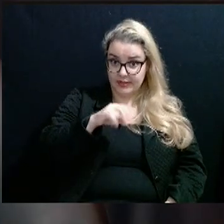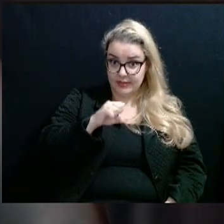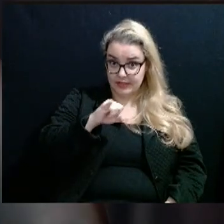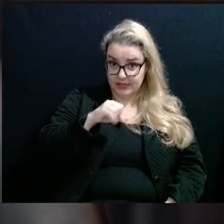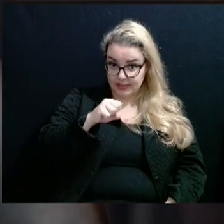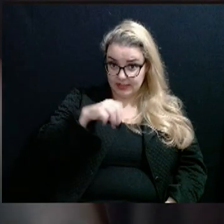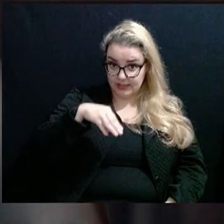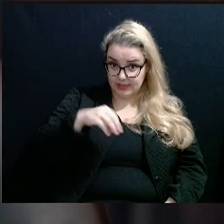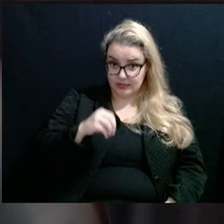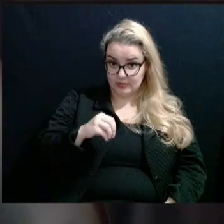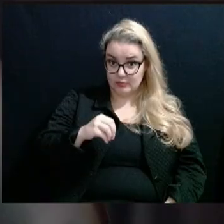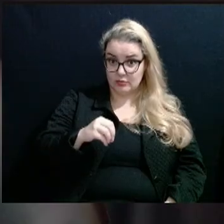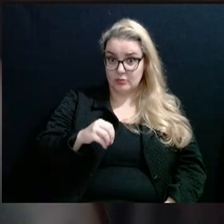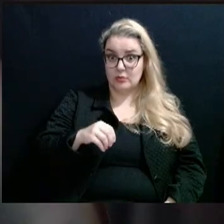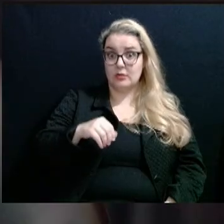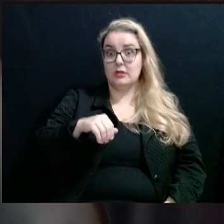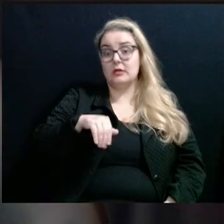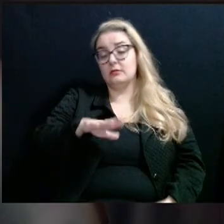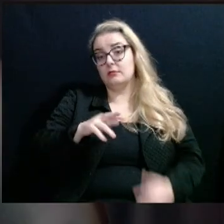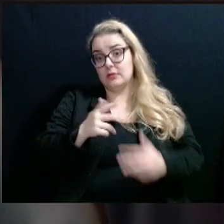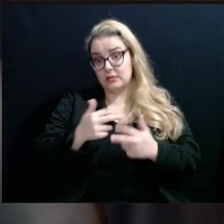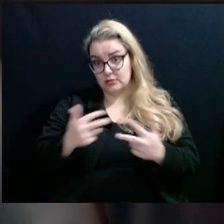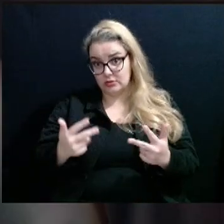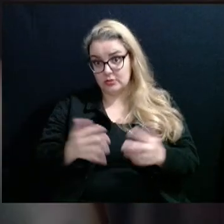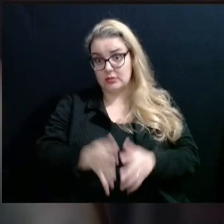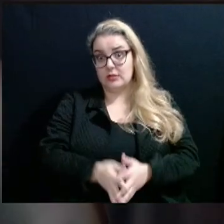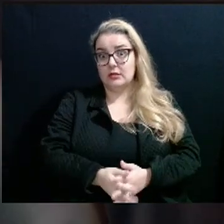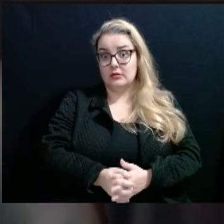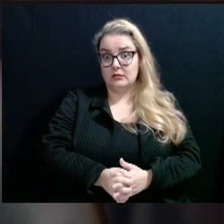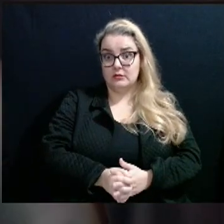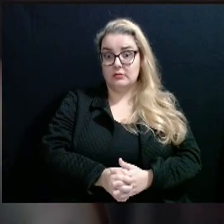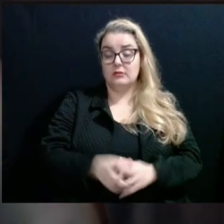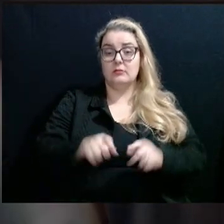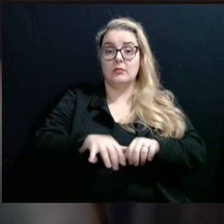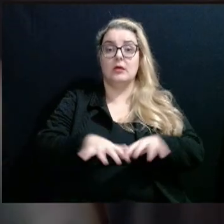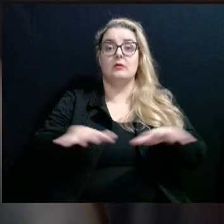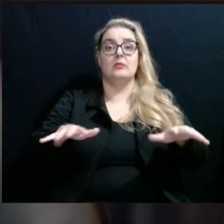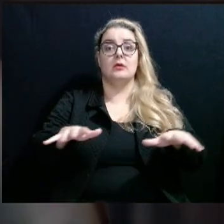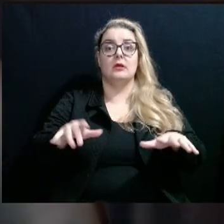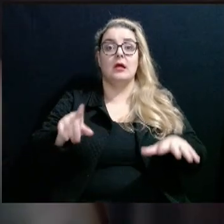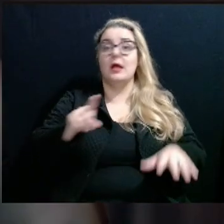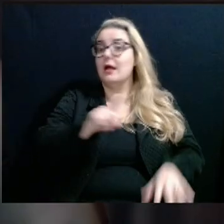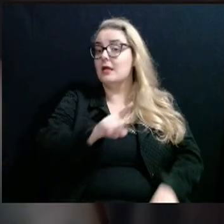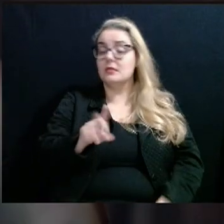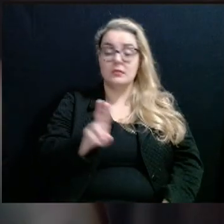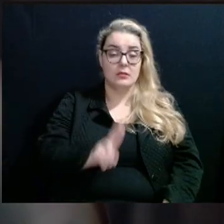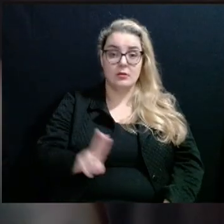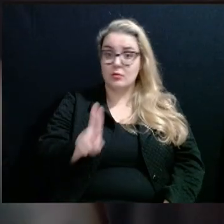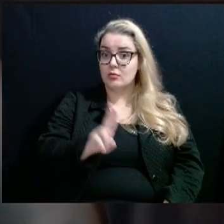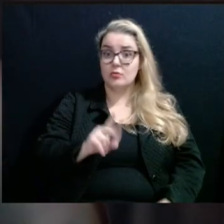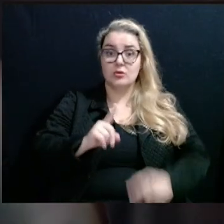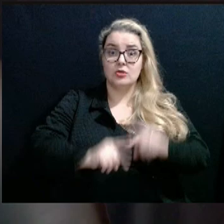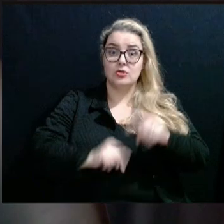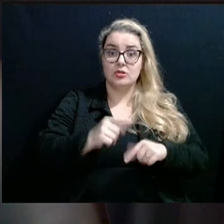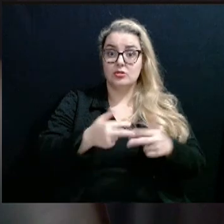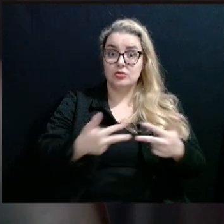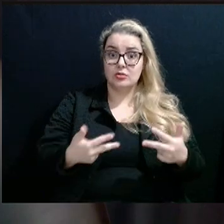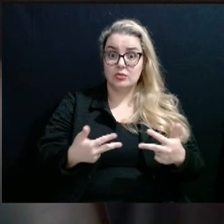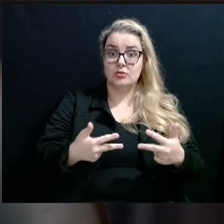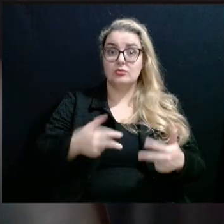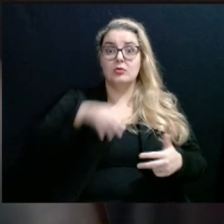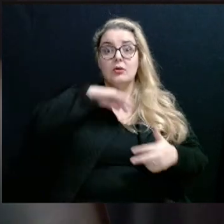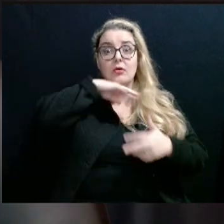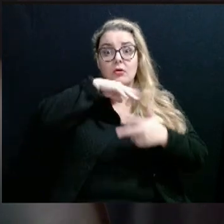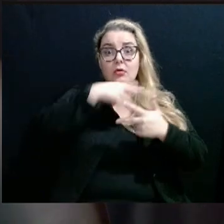mais coisas, ele abrange a não utilização de produtos animais em todas